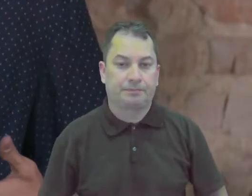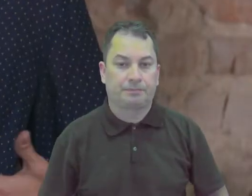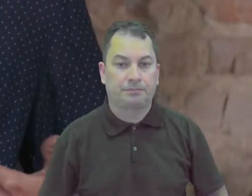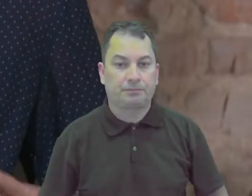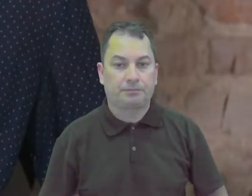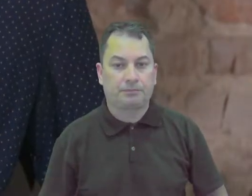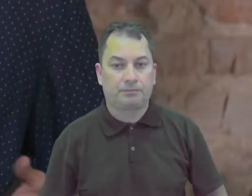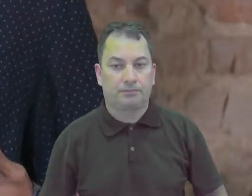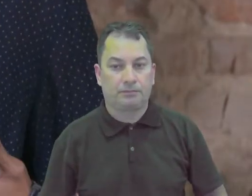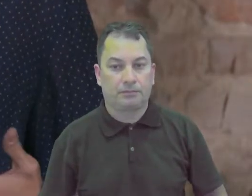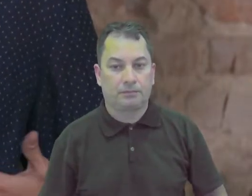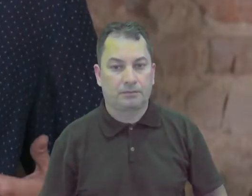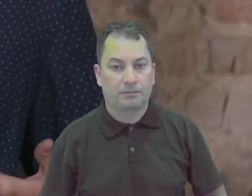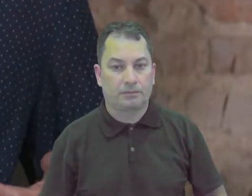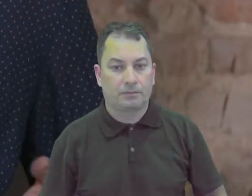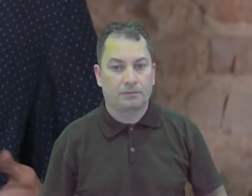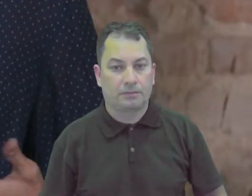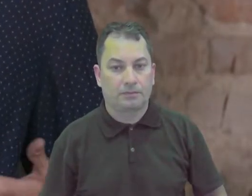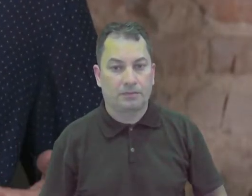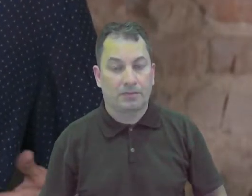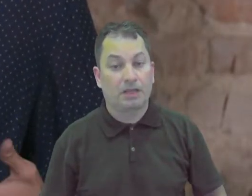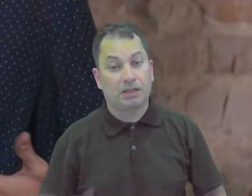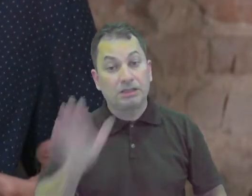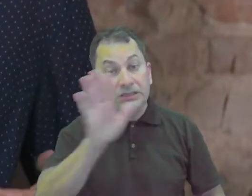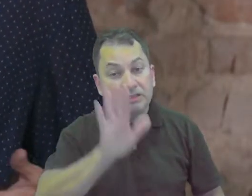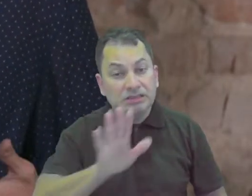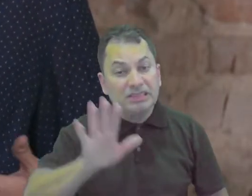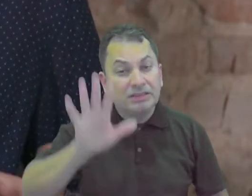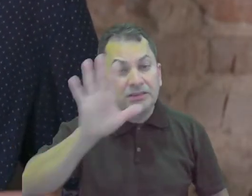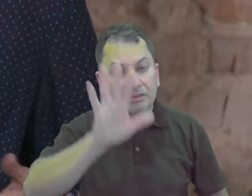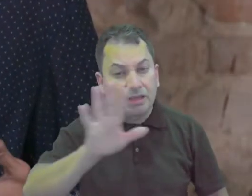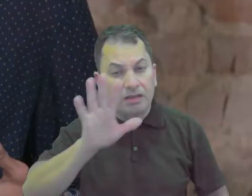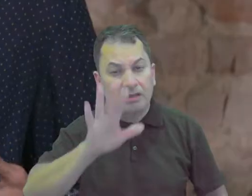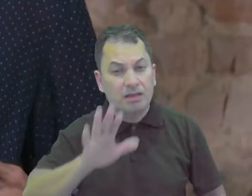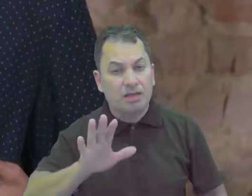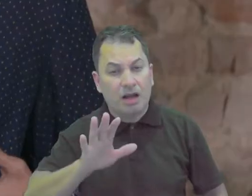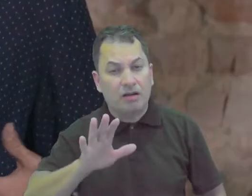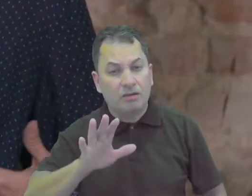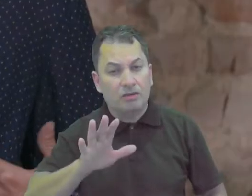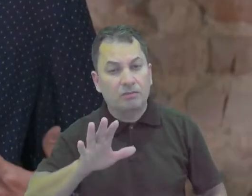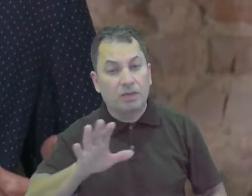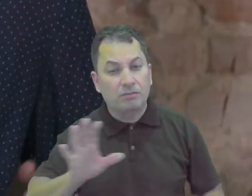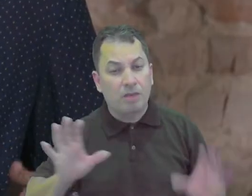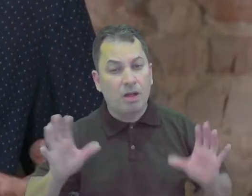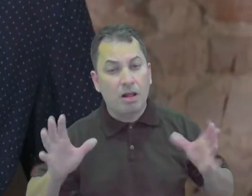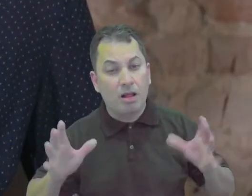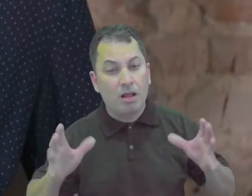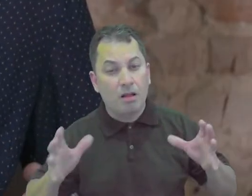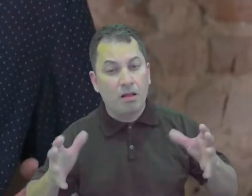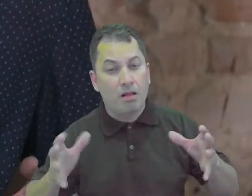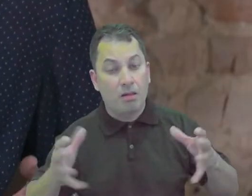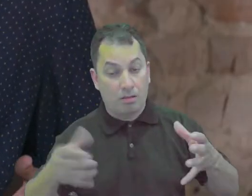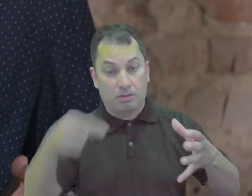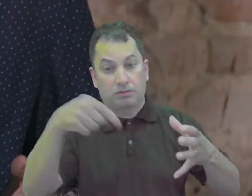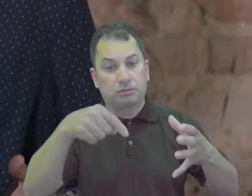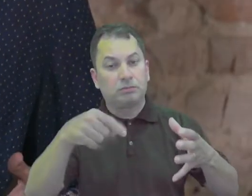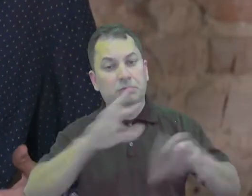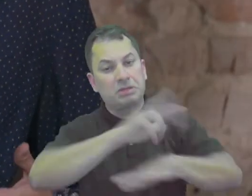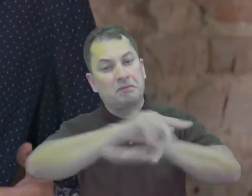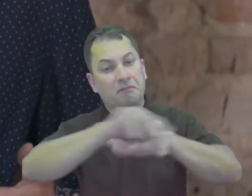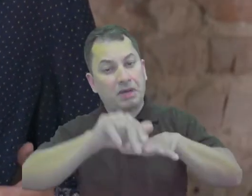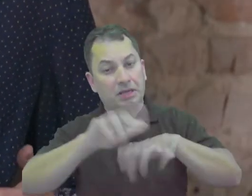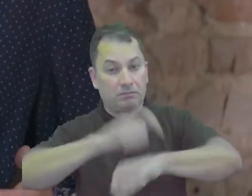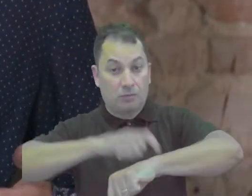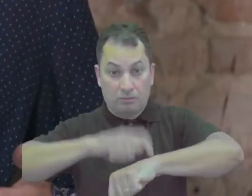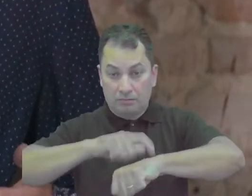esse último desfecho, em geral, ele vai se dando a partir do acúmulo, né, porque em vários momentos a gente vai tendo